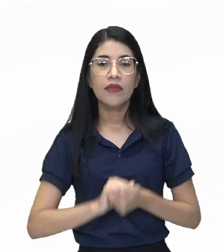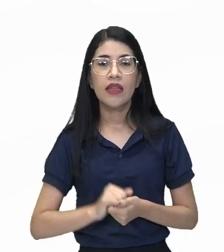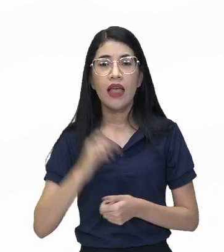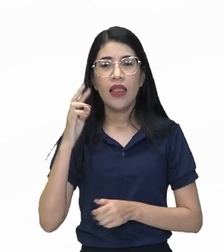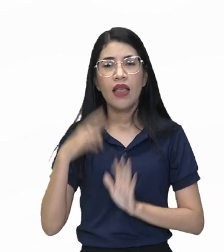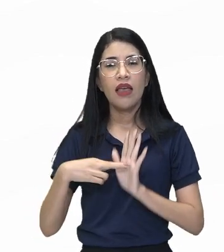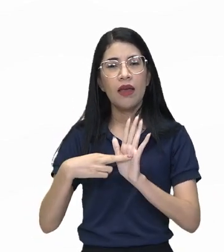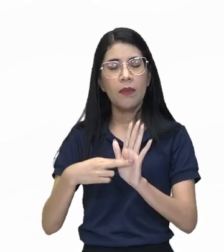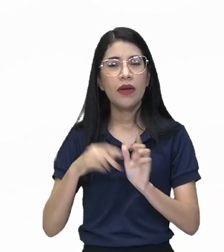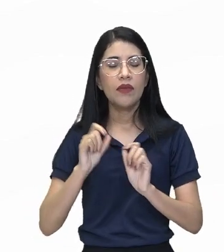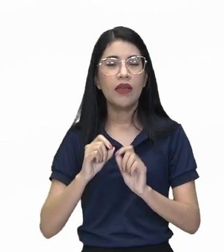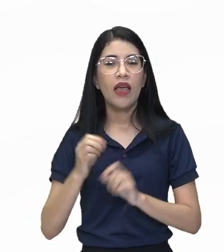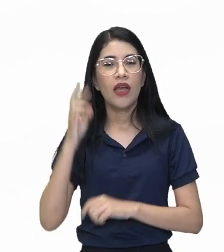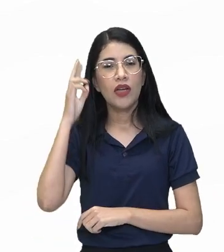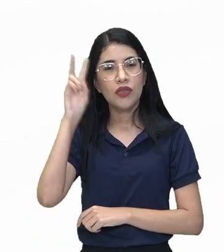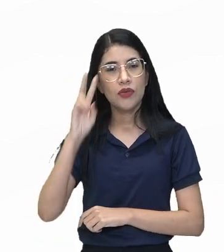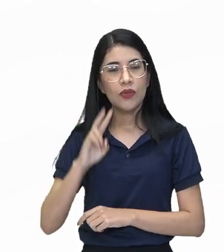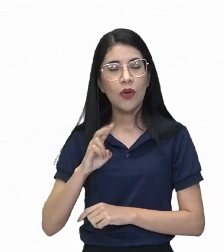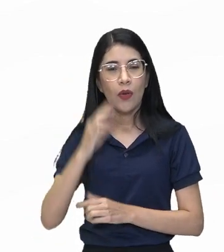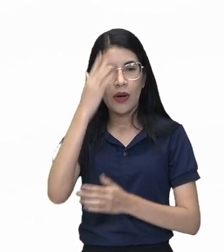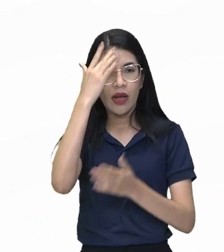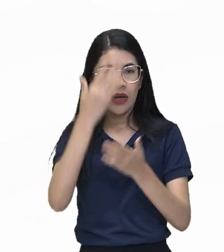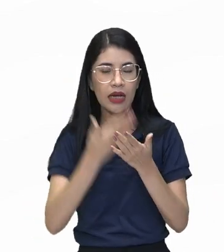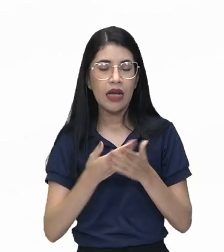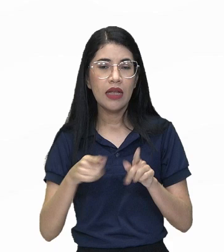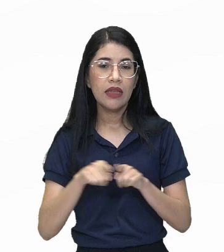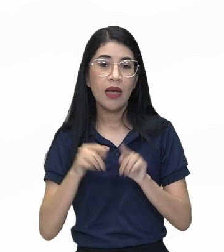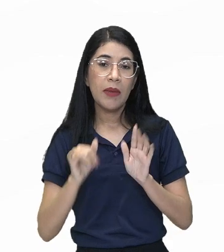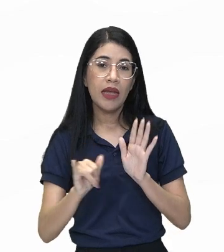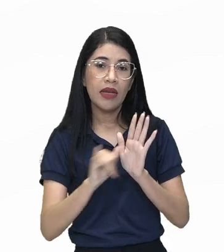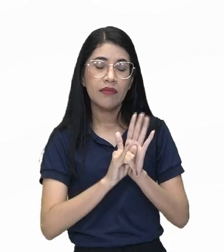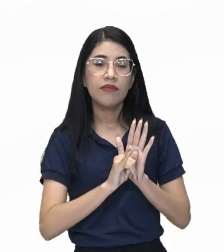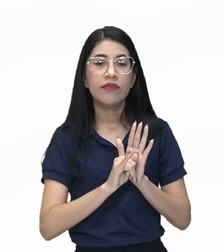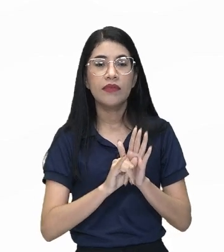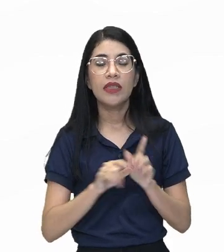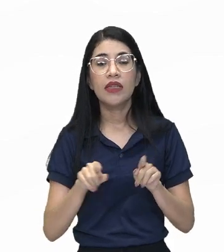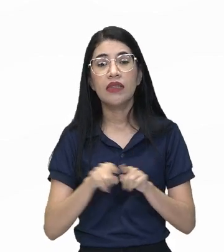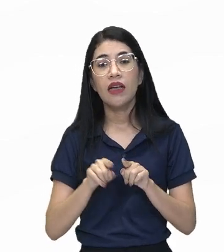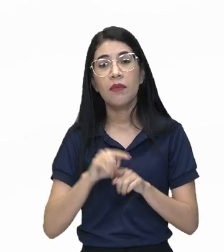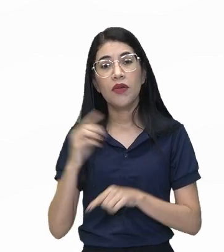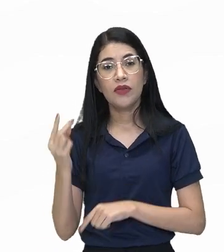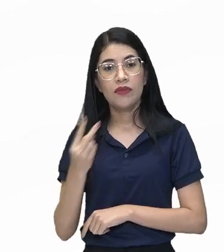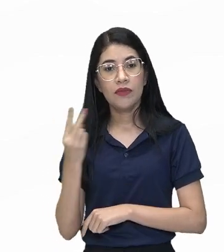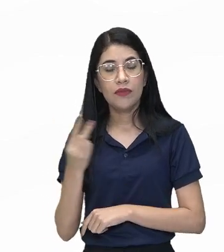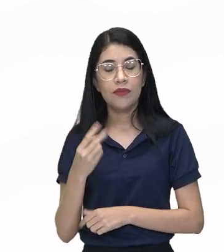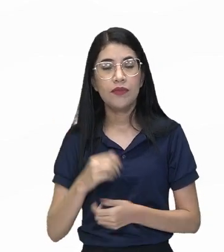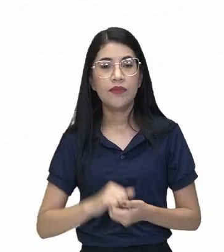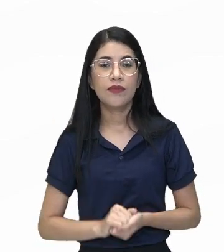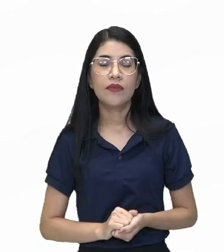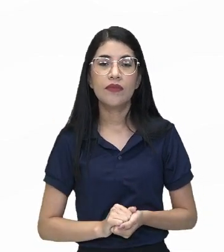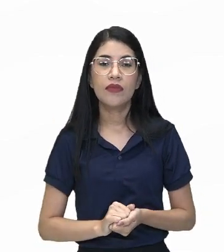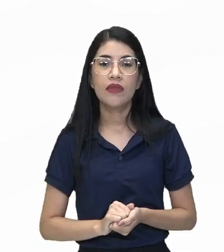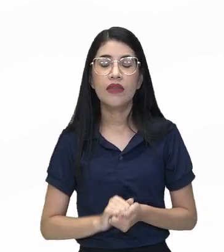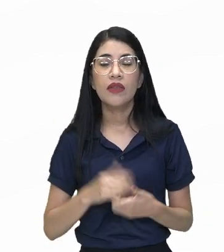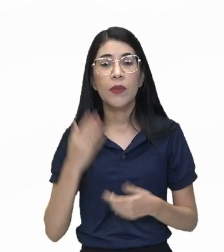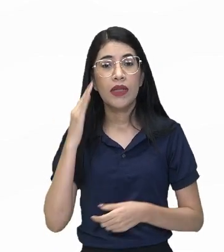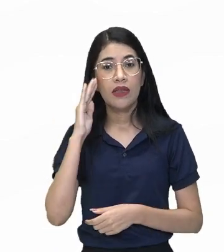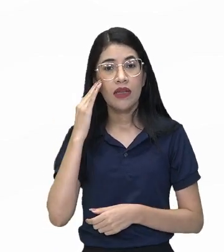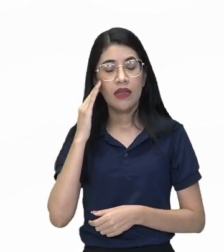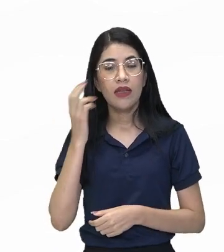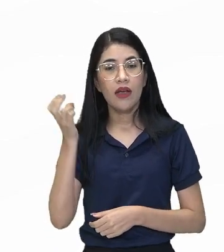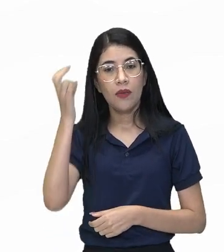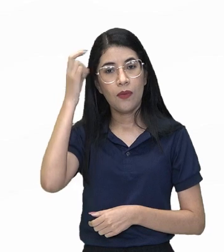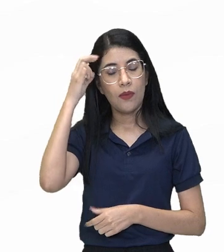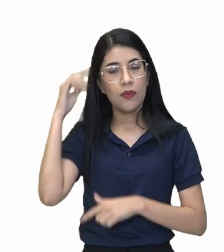história, nossas crenças, nossa identidade e até mesmo nossos valores. Entender a cultura popular